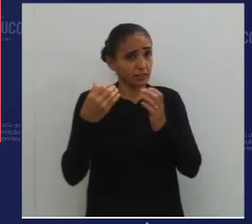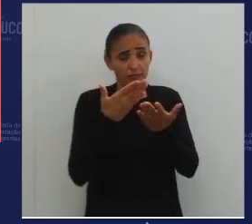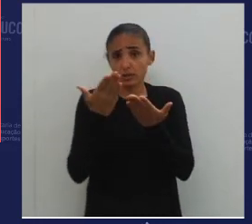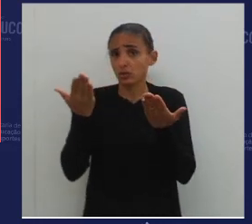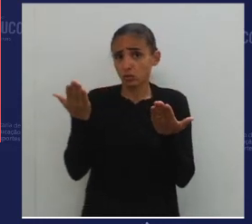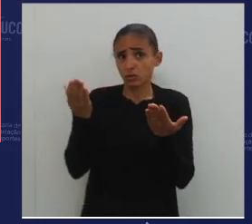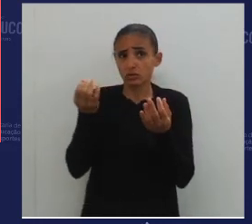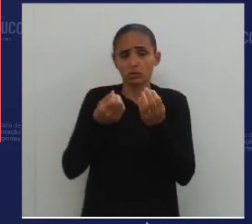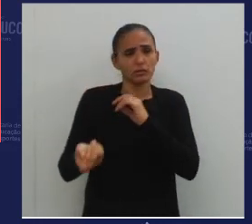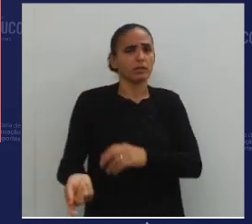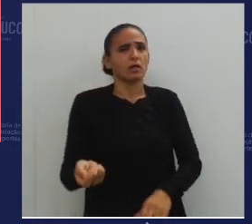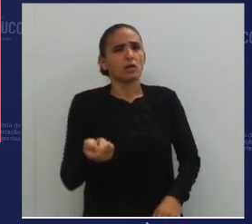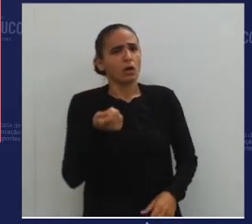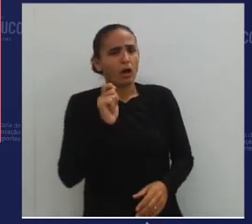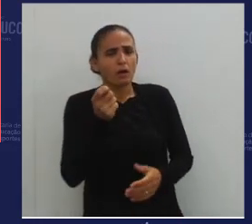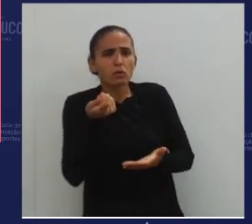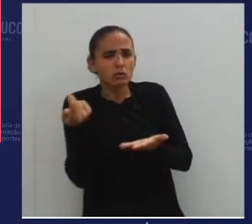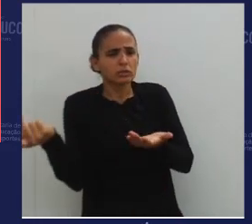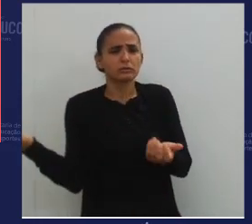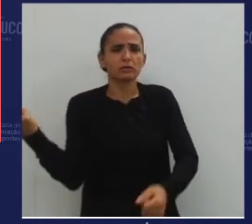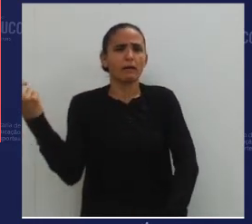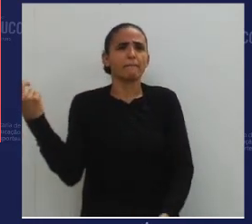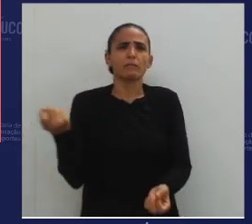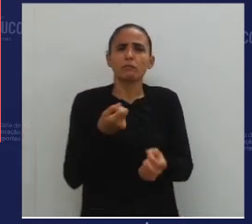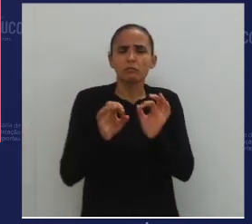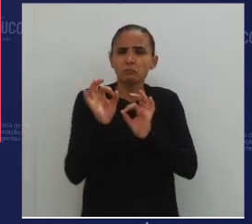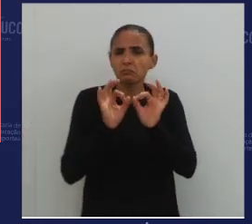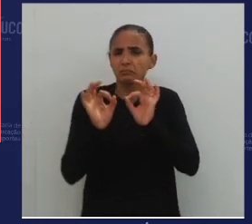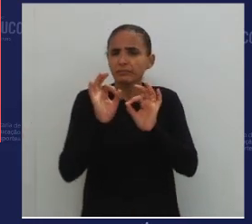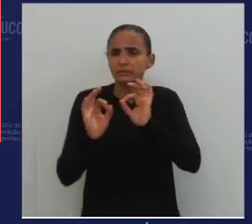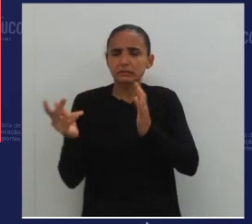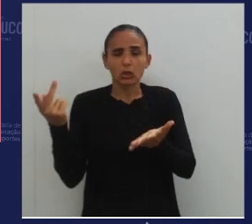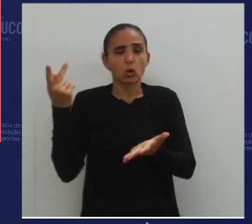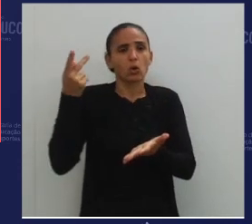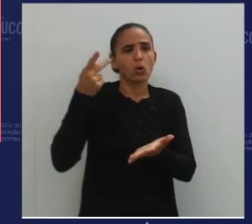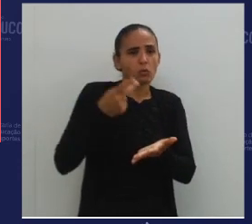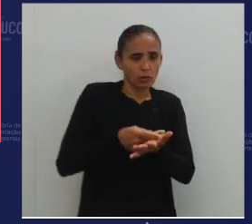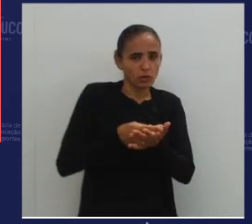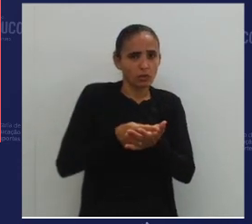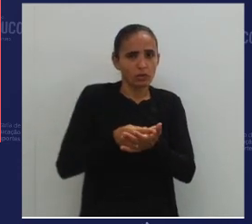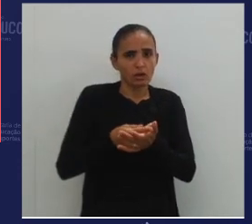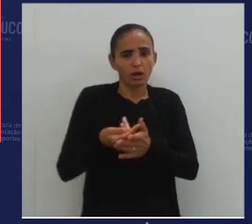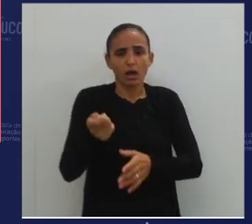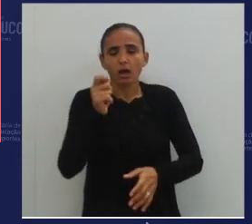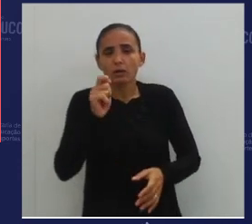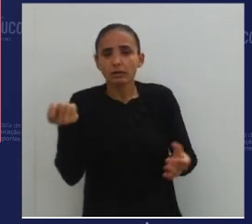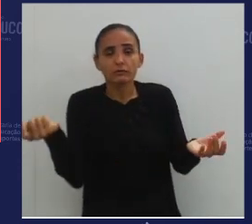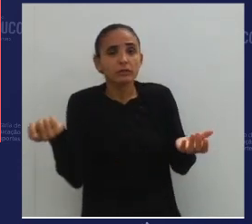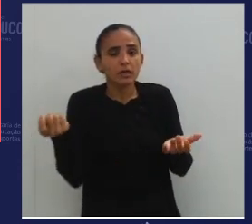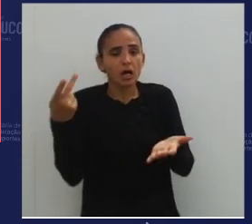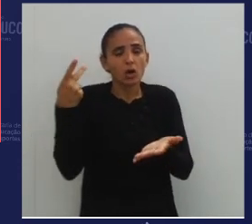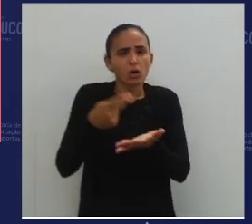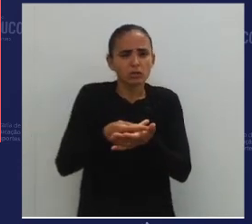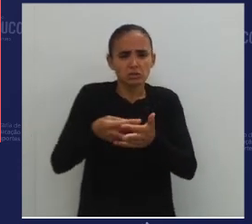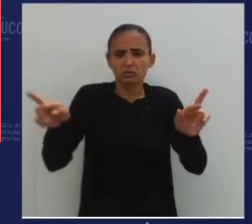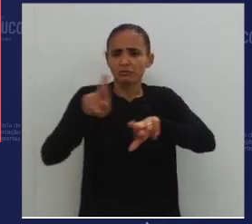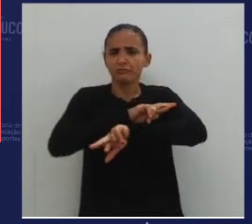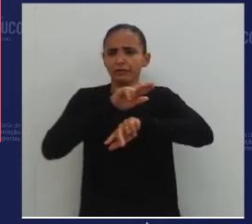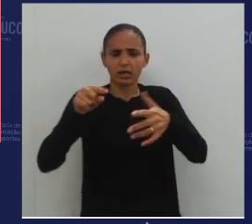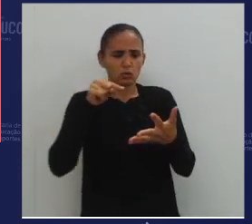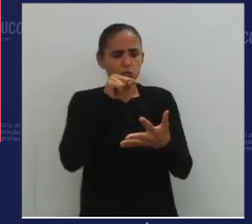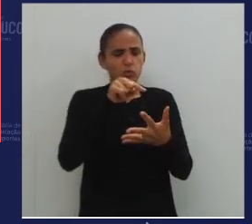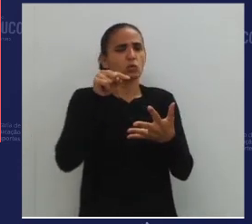telinha, quando se fala de drogas. Em primeiro caso, a gente vai falar sobre as drogas que são lícitas.